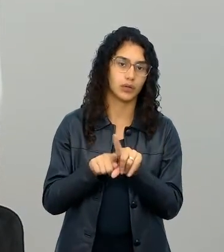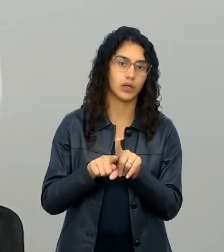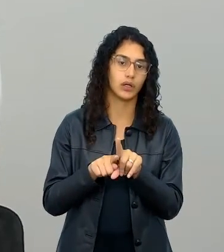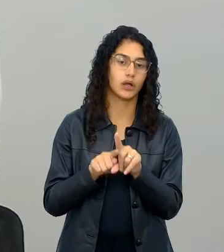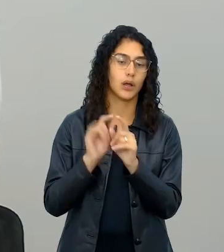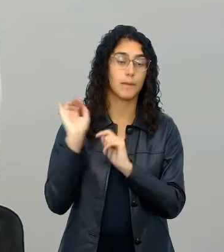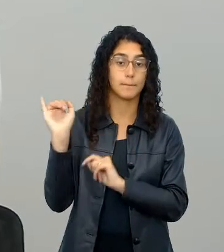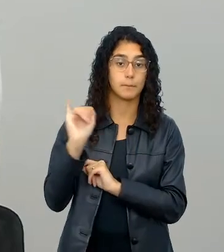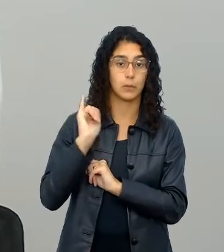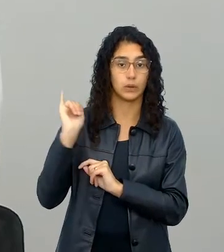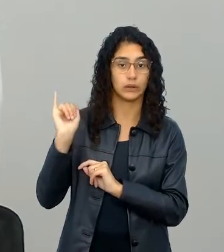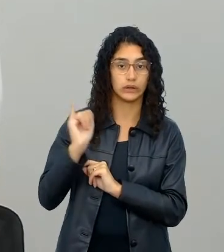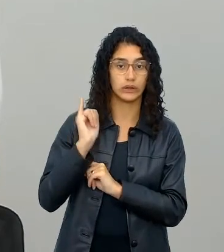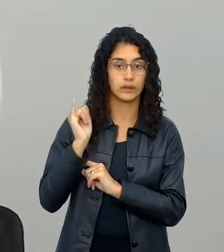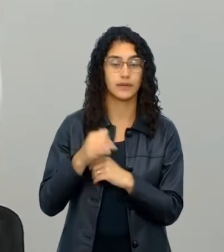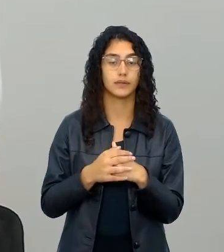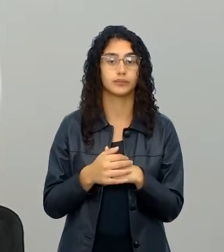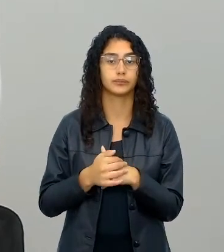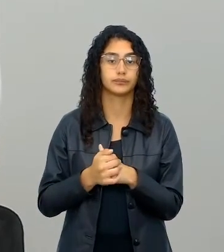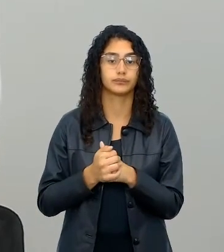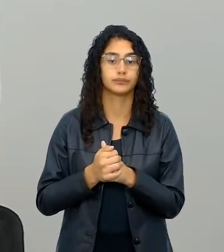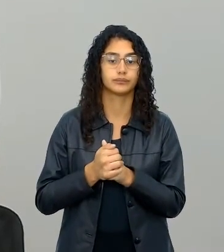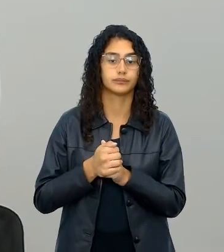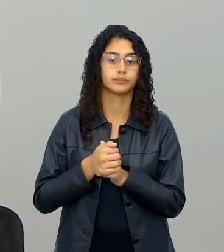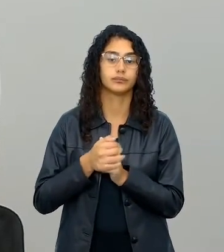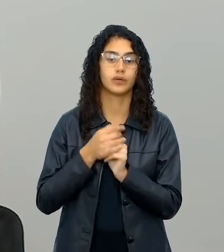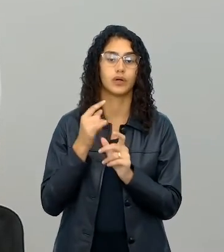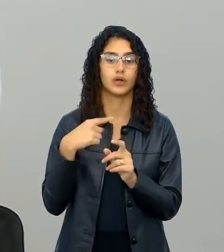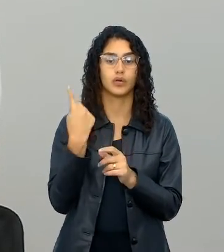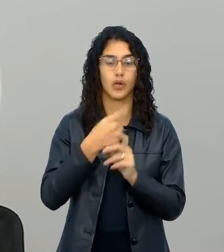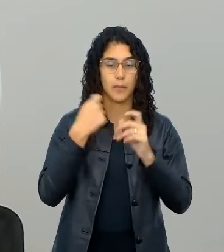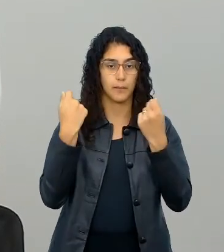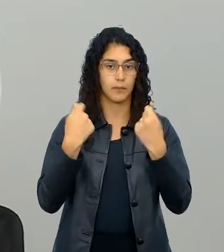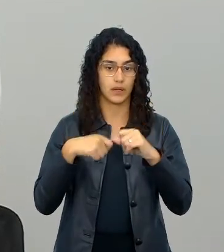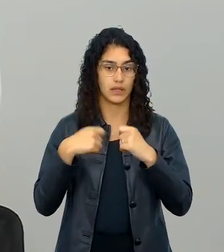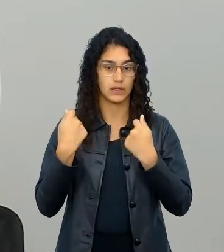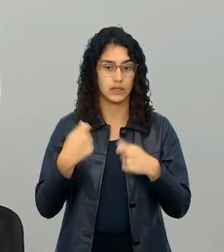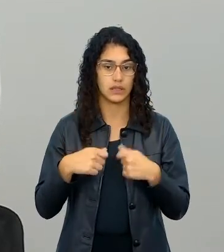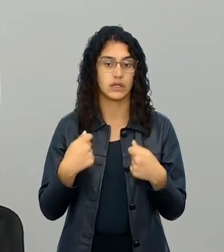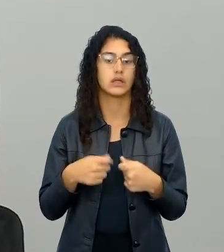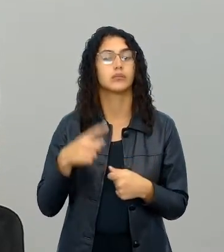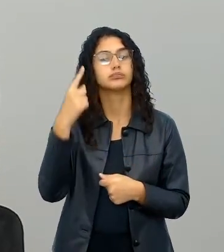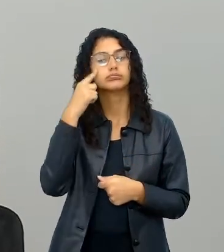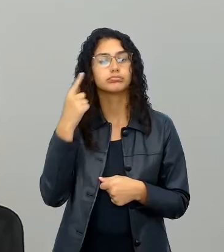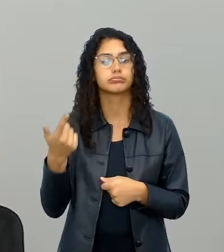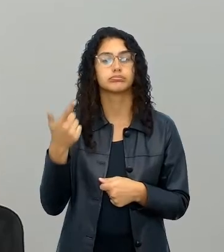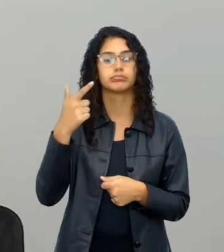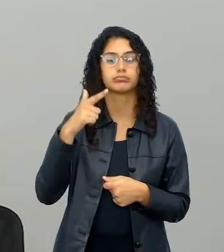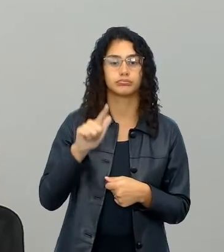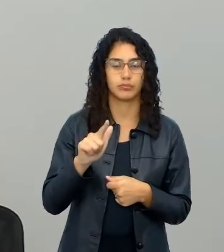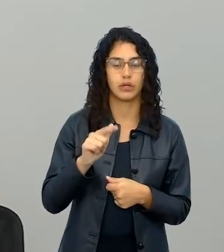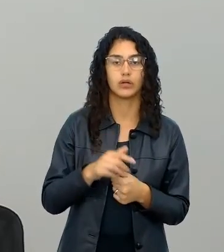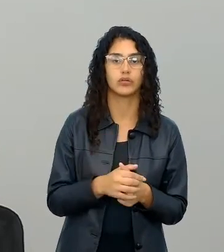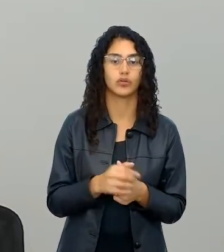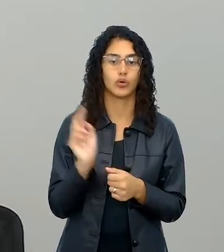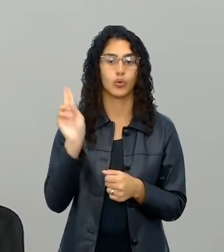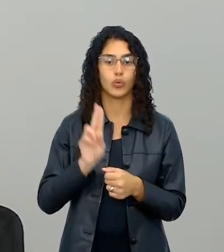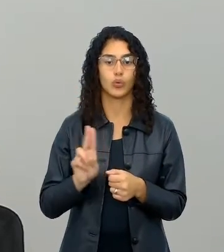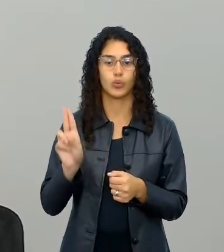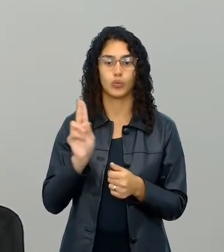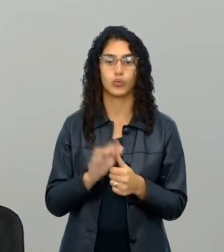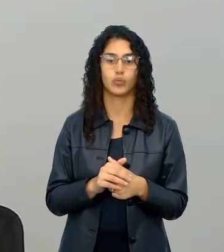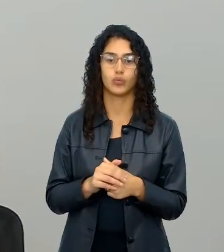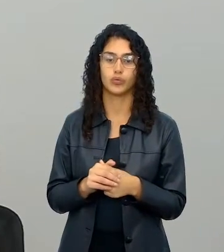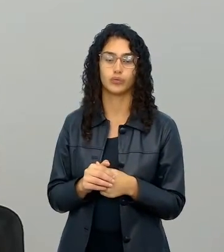dessa importância e por isso que a gente precisa repensar nessa utilização,